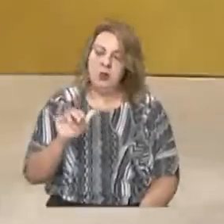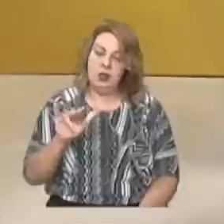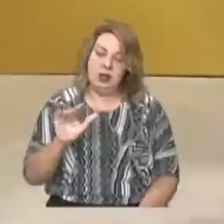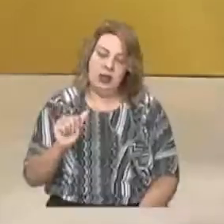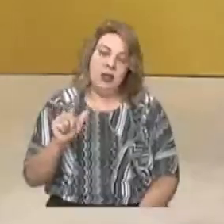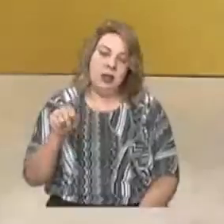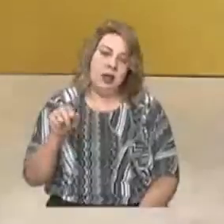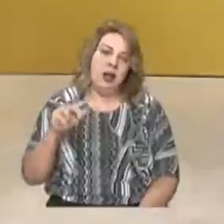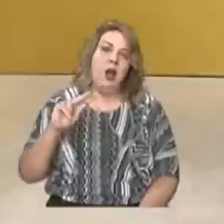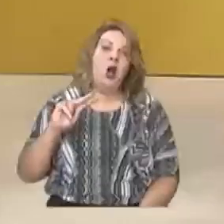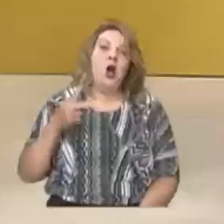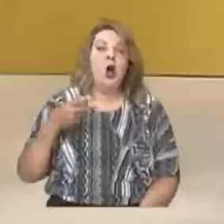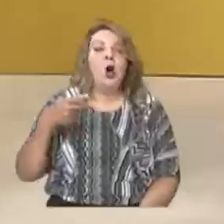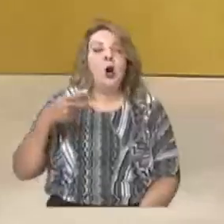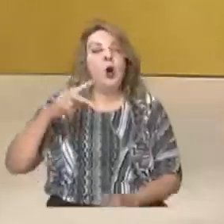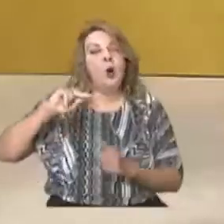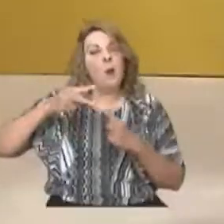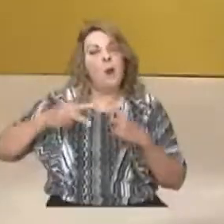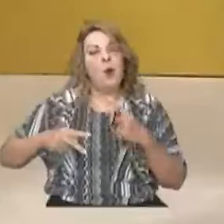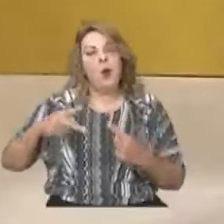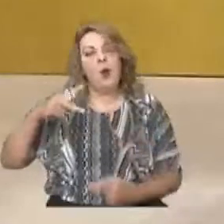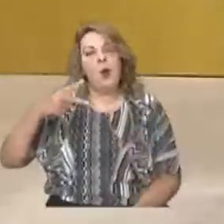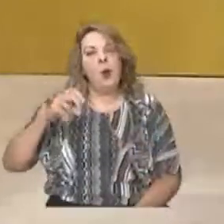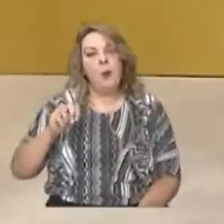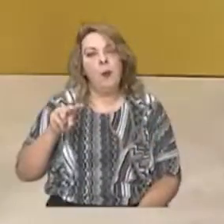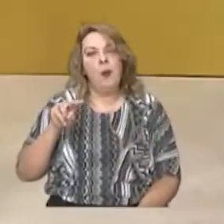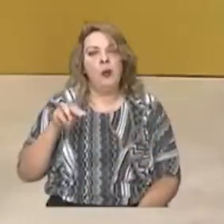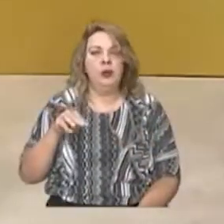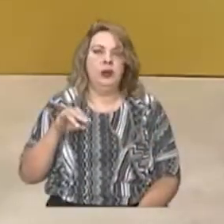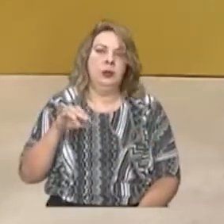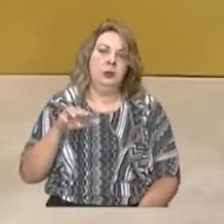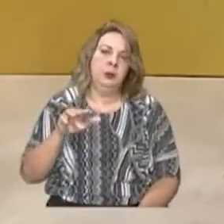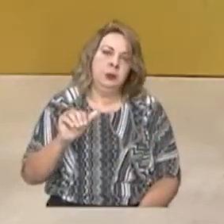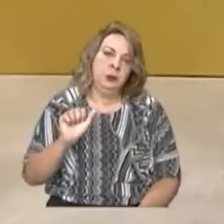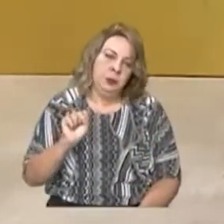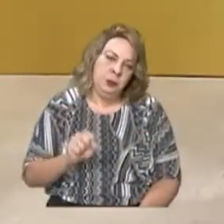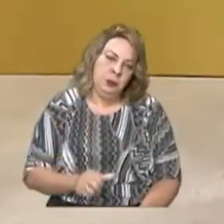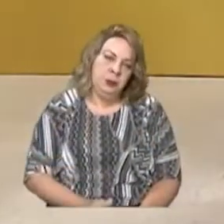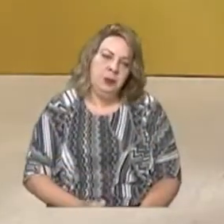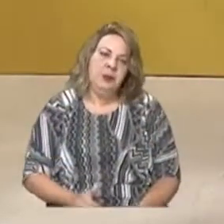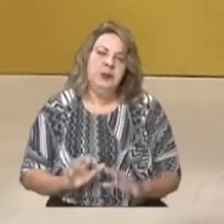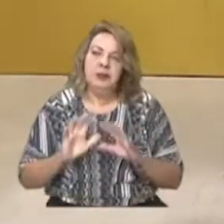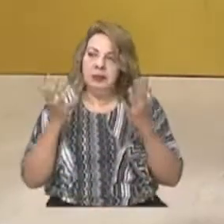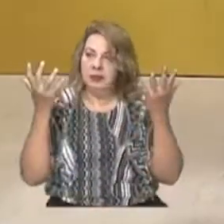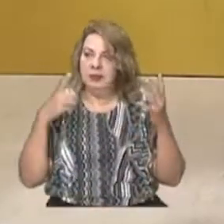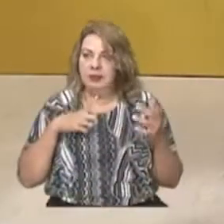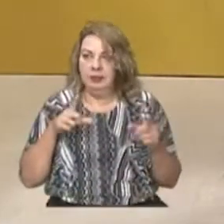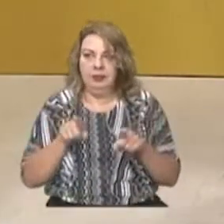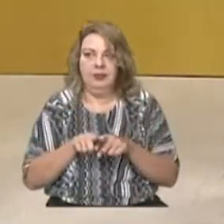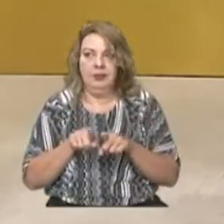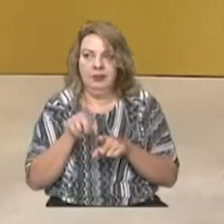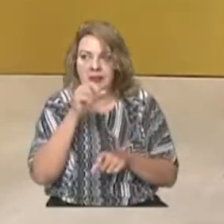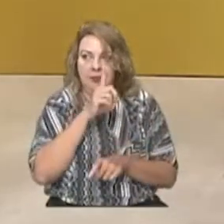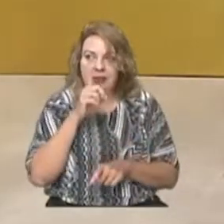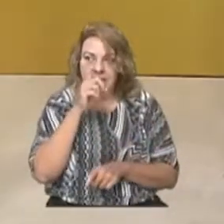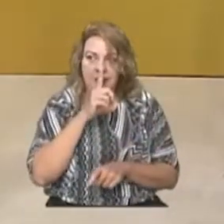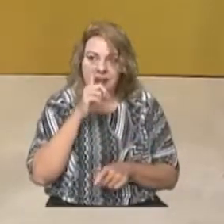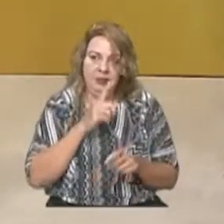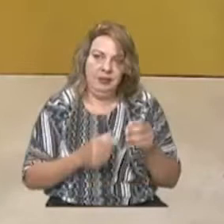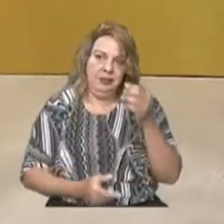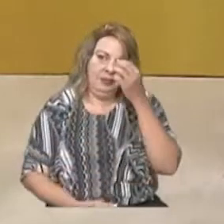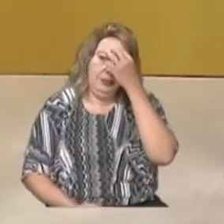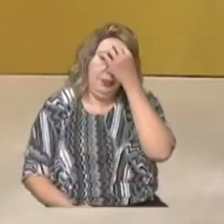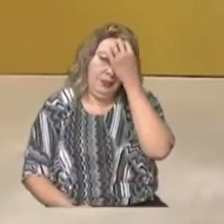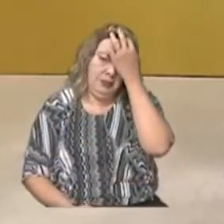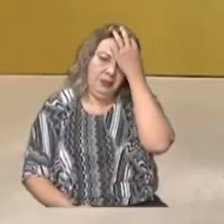aqui para ele. Boa brincadeiras demais. À parte. Didi, parabéns para todos. Chega em hora boa, né? Para comemorar muito no domingão. É demais.